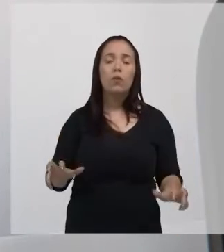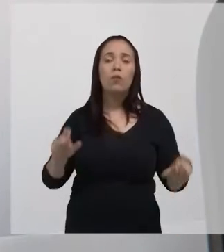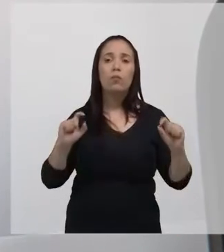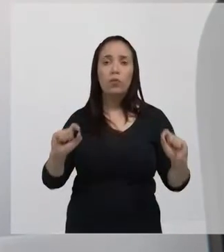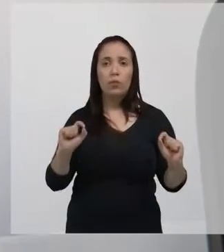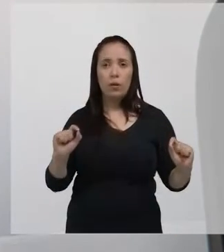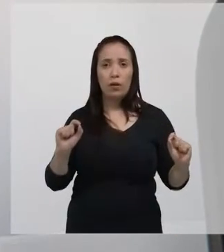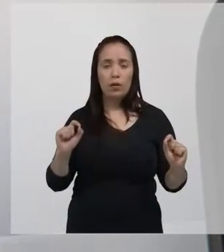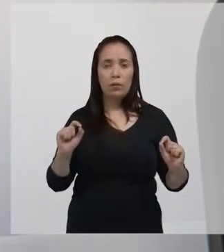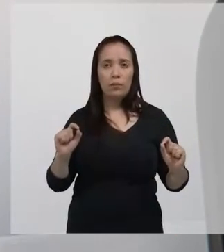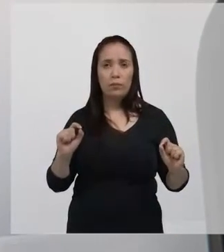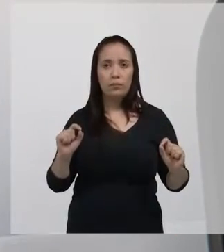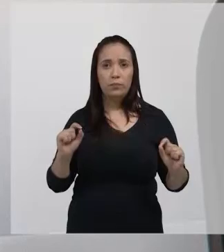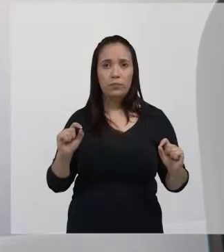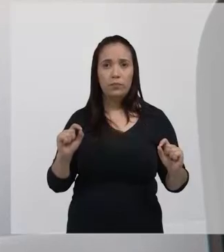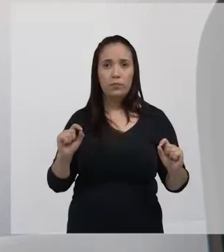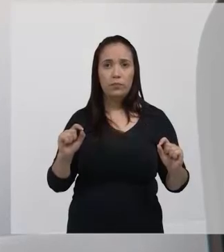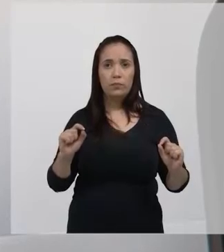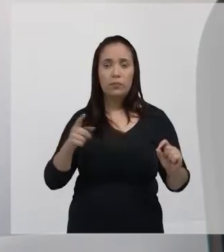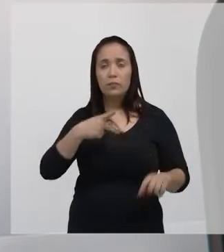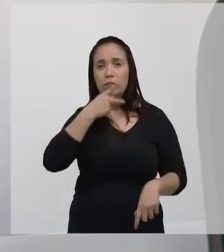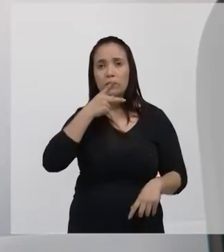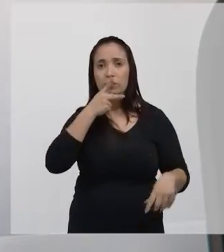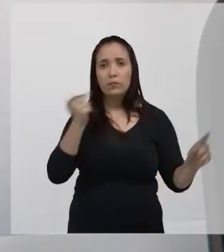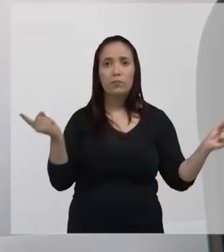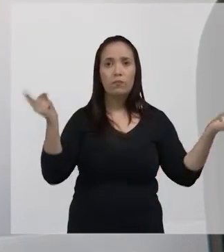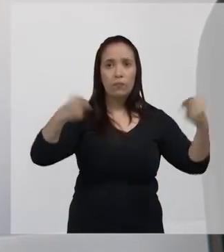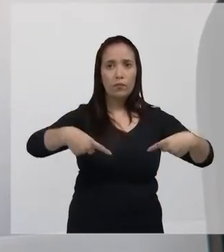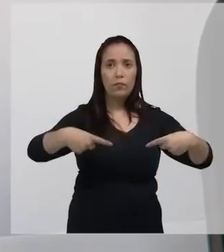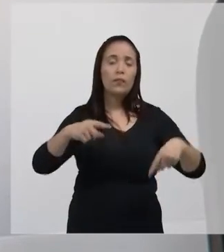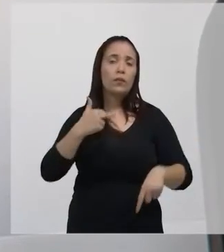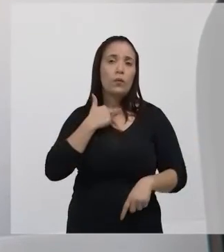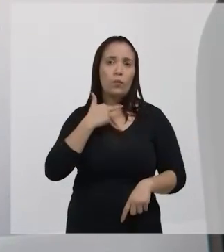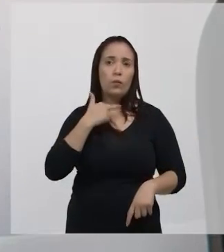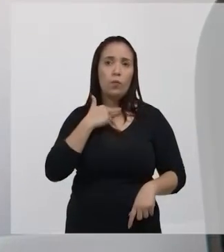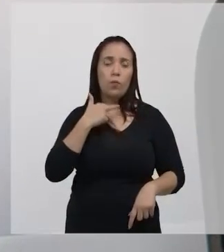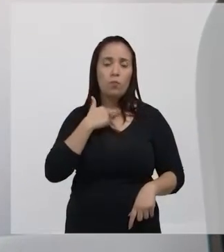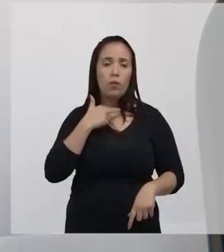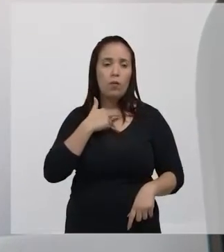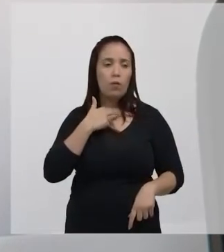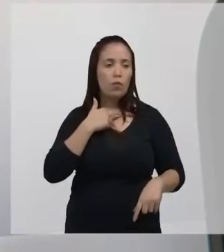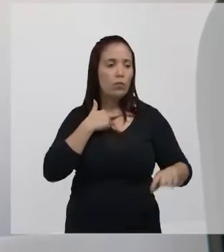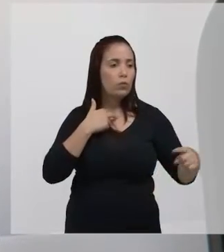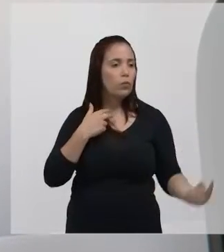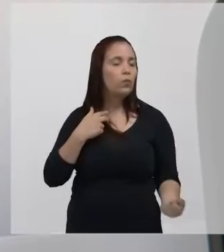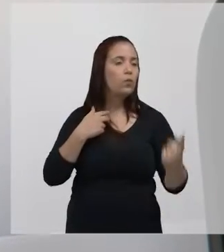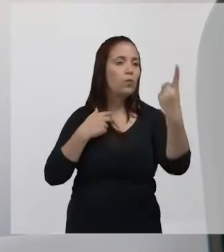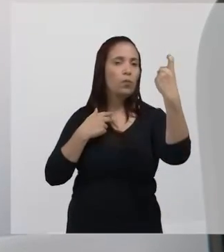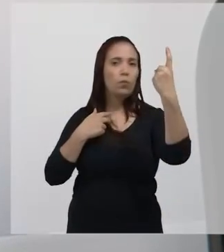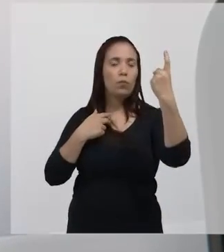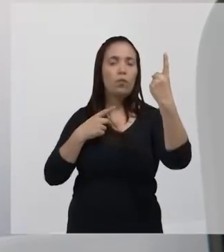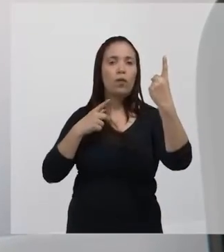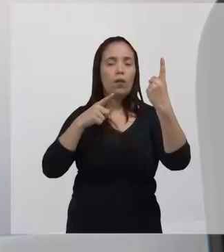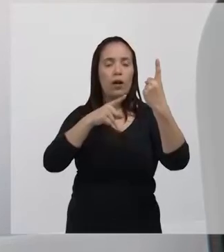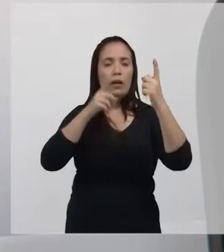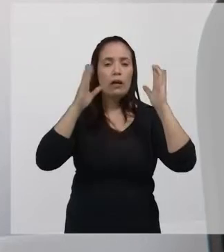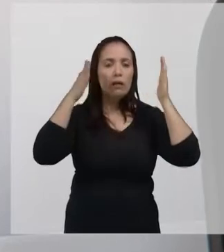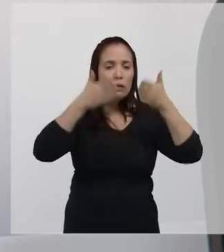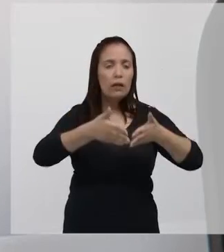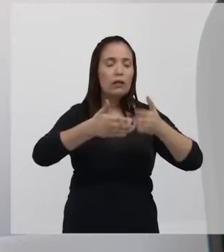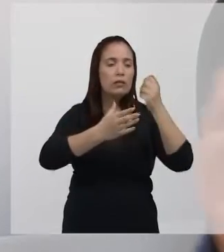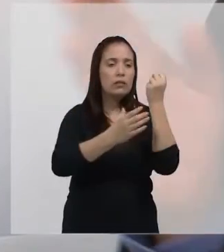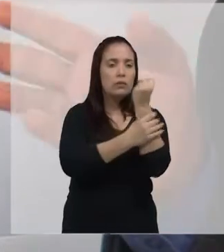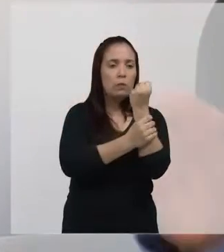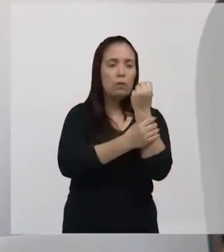Ele acha que as oposições não podem se basear apenas numa bandeira, que é a questão da segurança